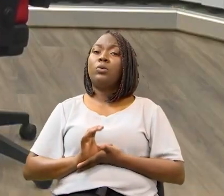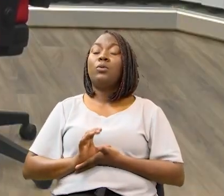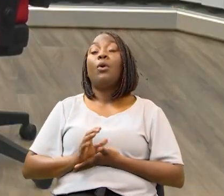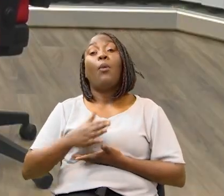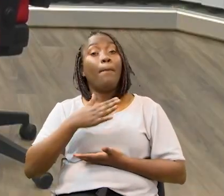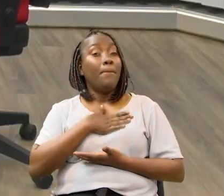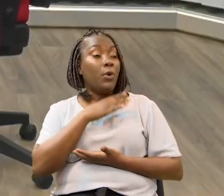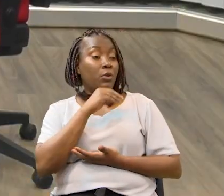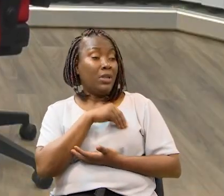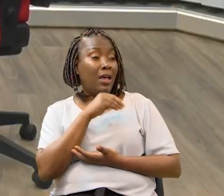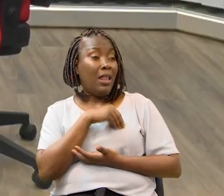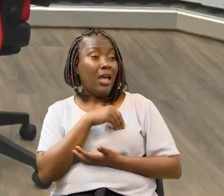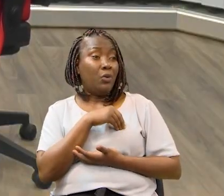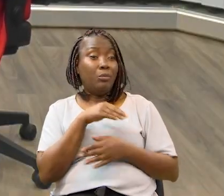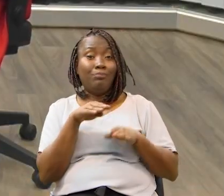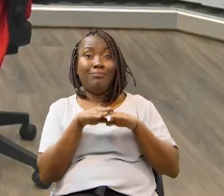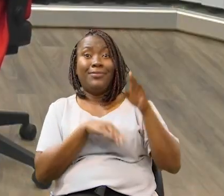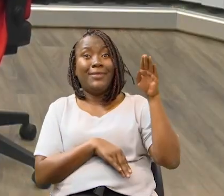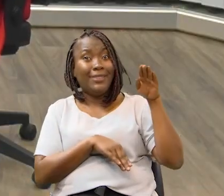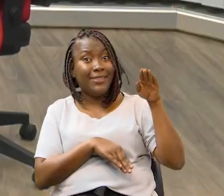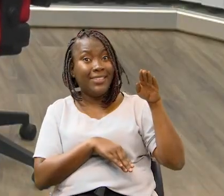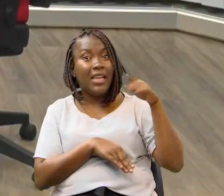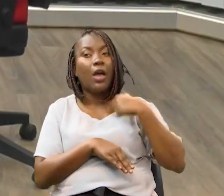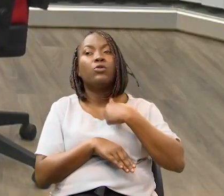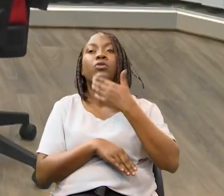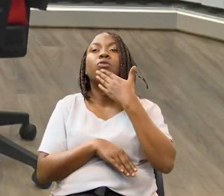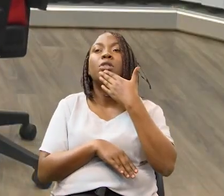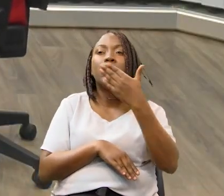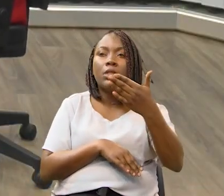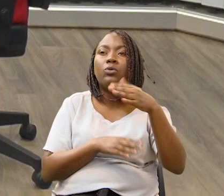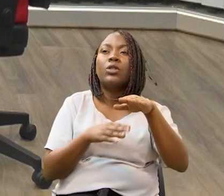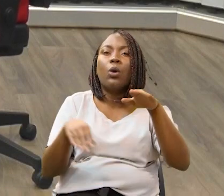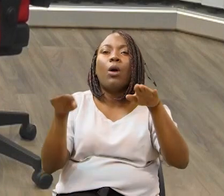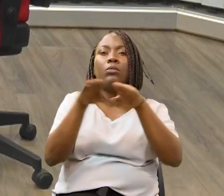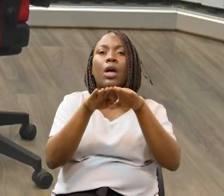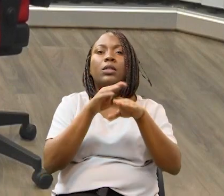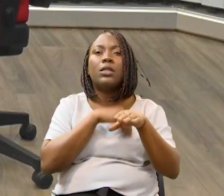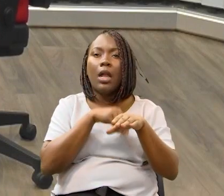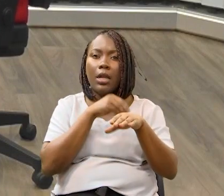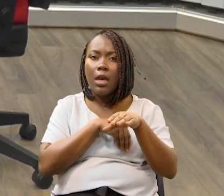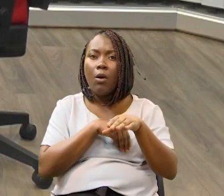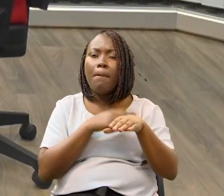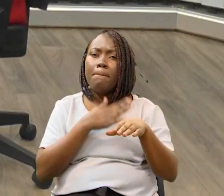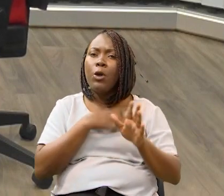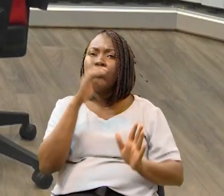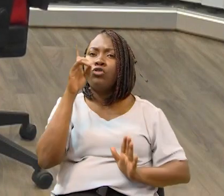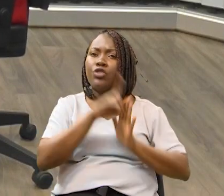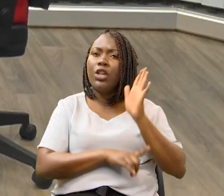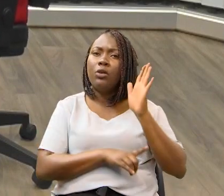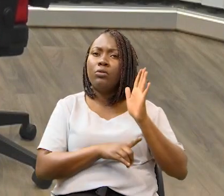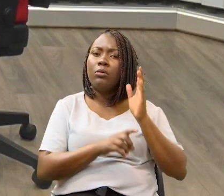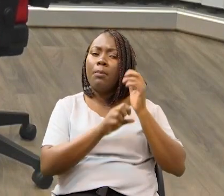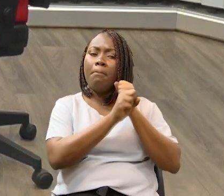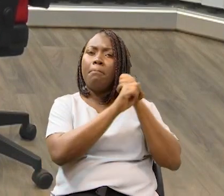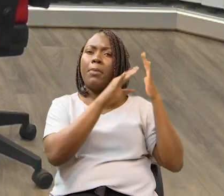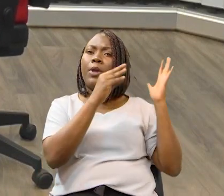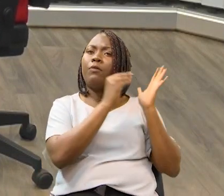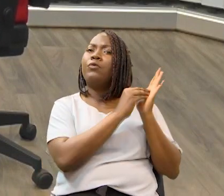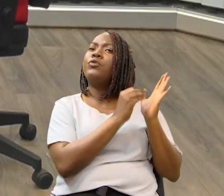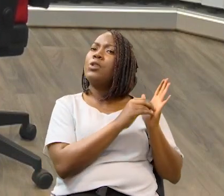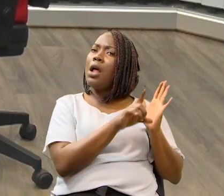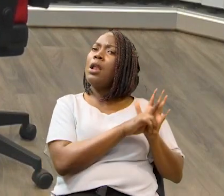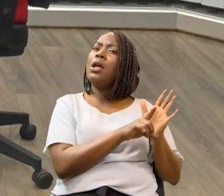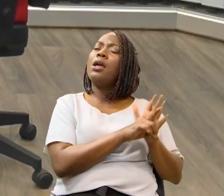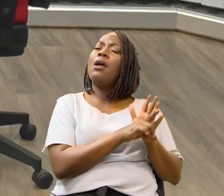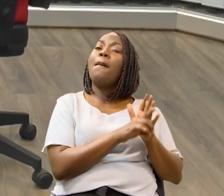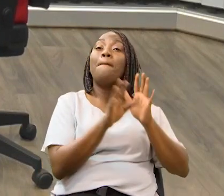o meu salário está totalmente desigual. Exato. Aí eu solicito pela igualdade salarial, que é o meu direito que está previsto na